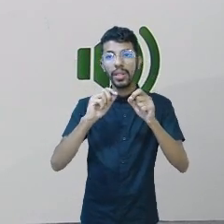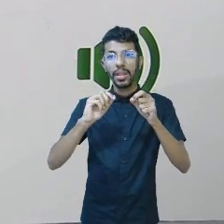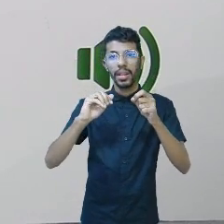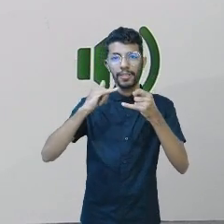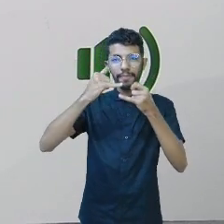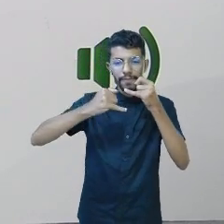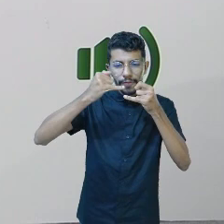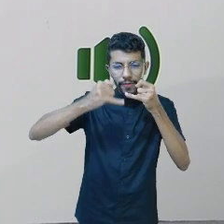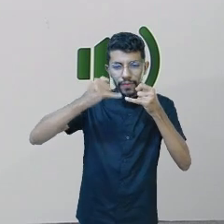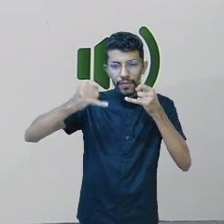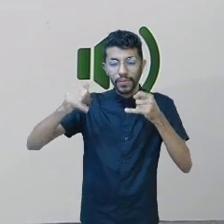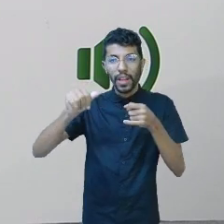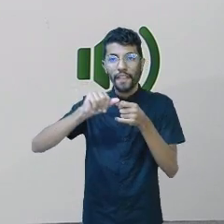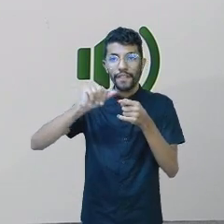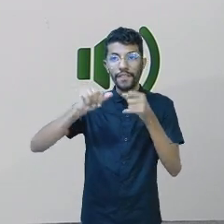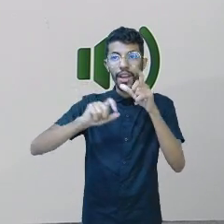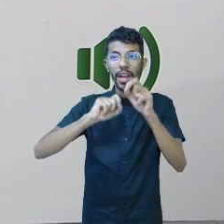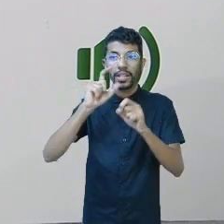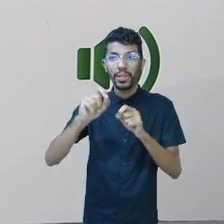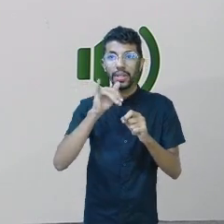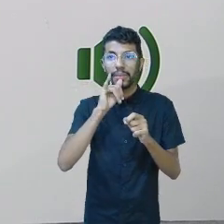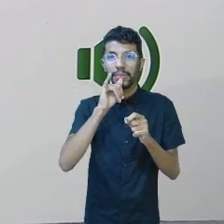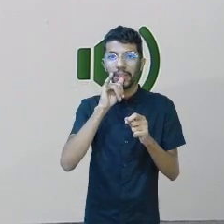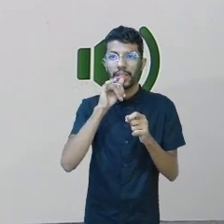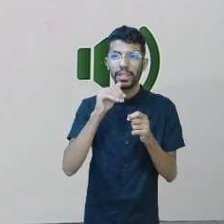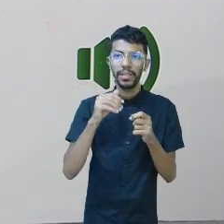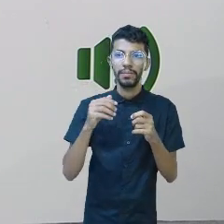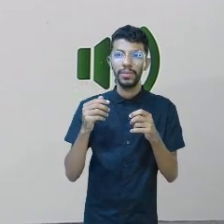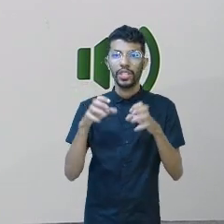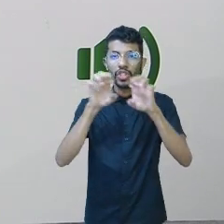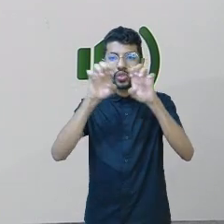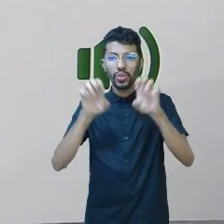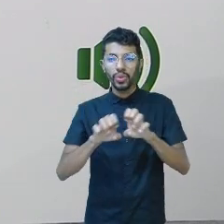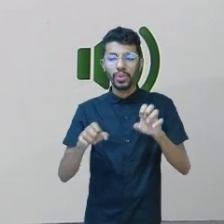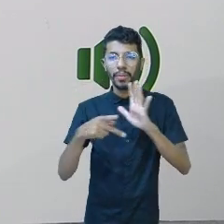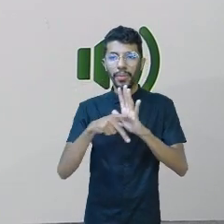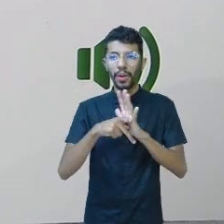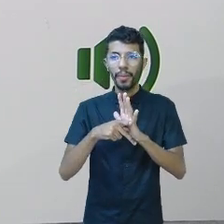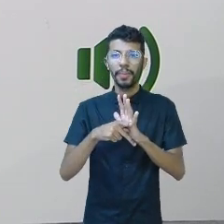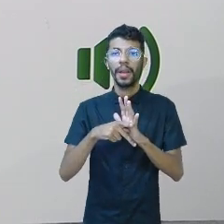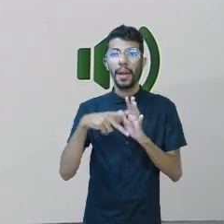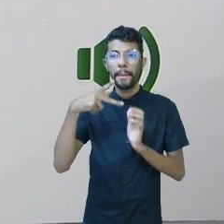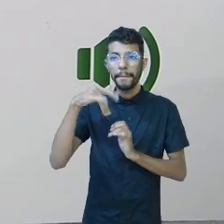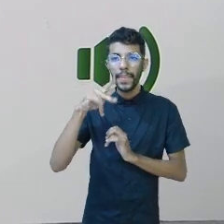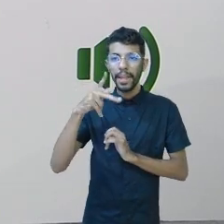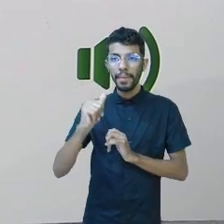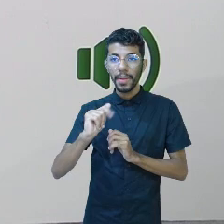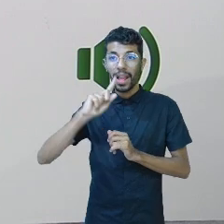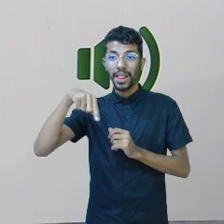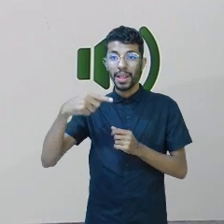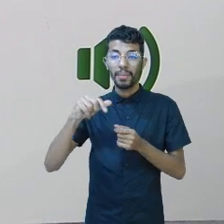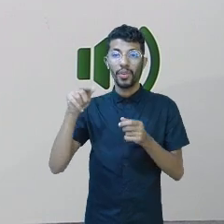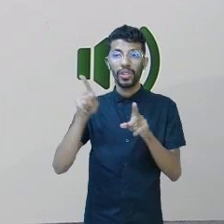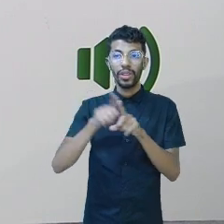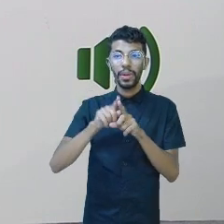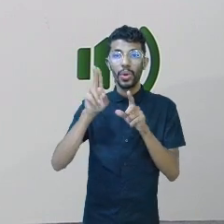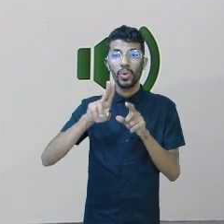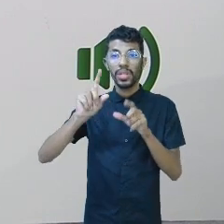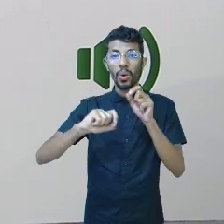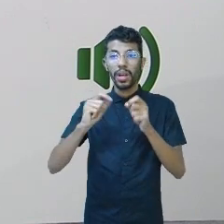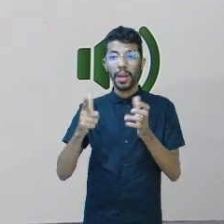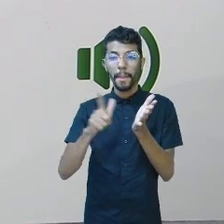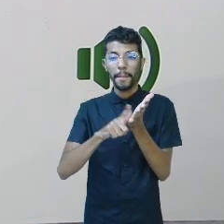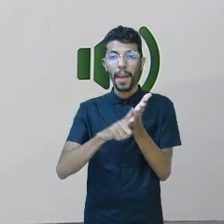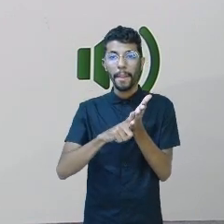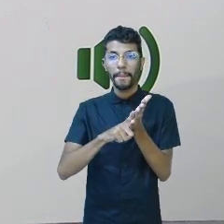o esqueleto da pipa, e muita gente gosta de cobrir a pipa com papel de seda colorido. Então você vai e faz